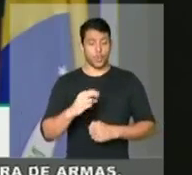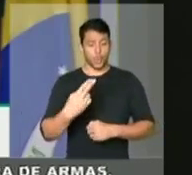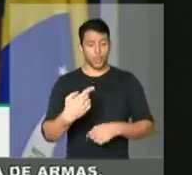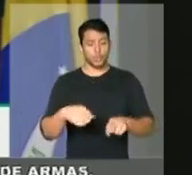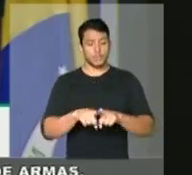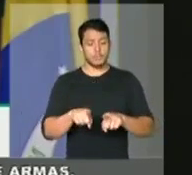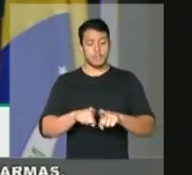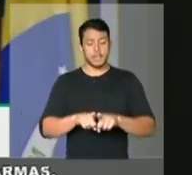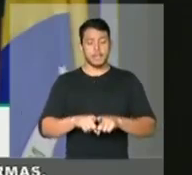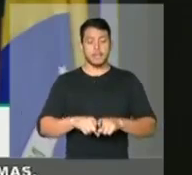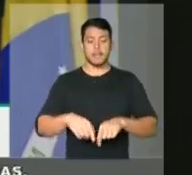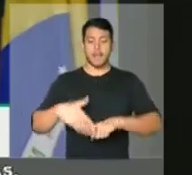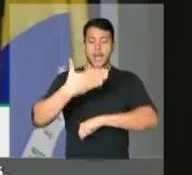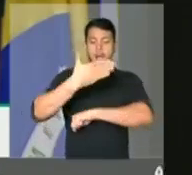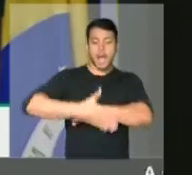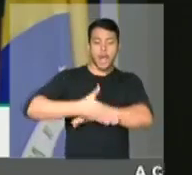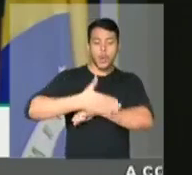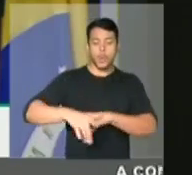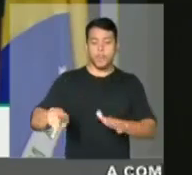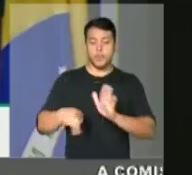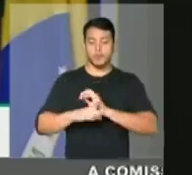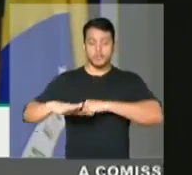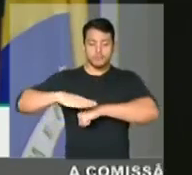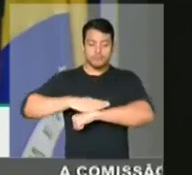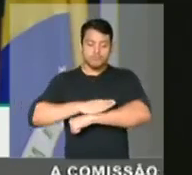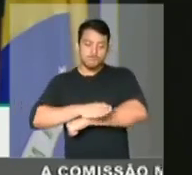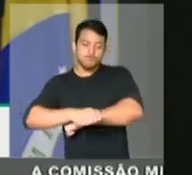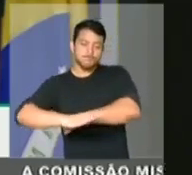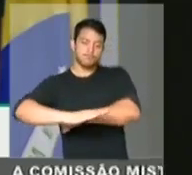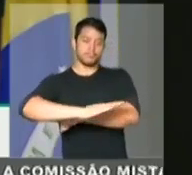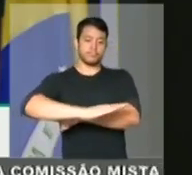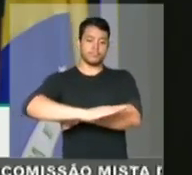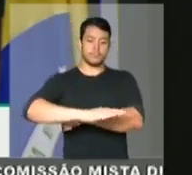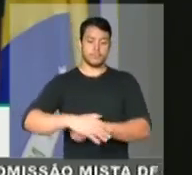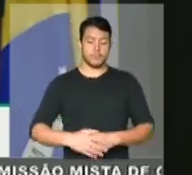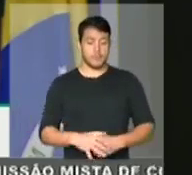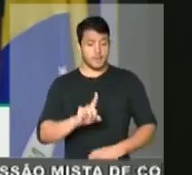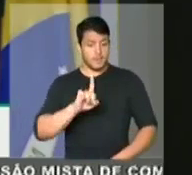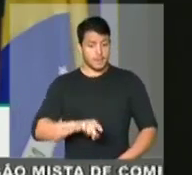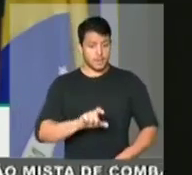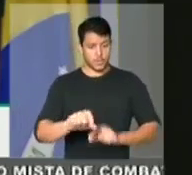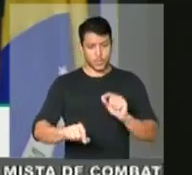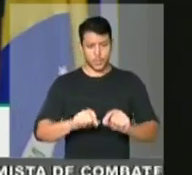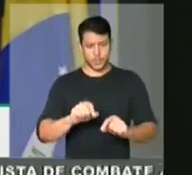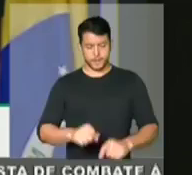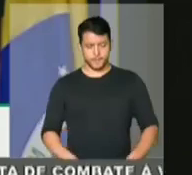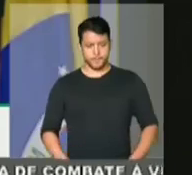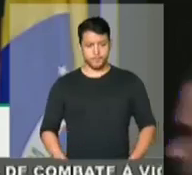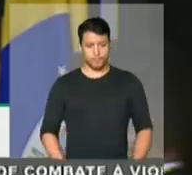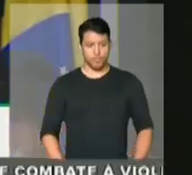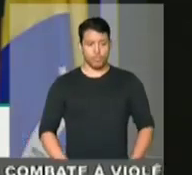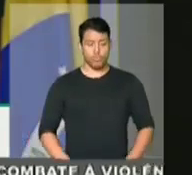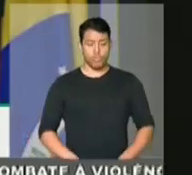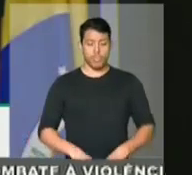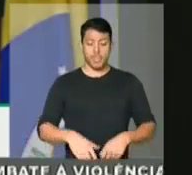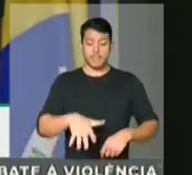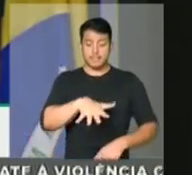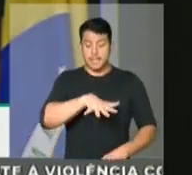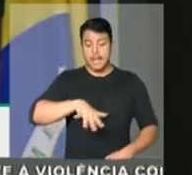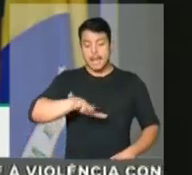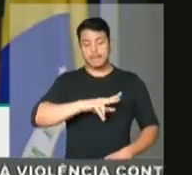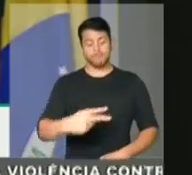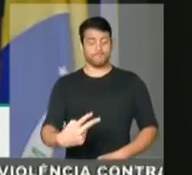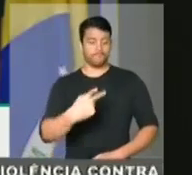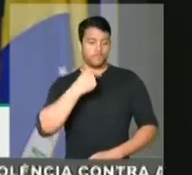recuo. A propriedade da faixa de domínio é do Estado ou da União e sobre ela não é permitido